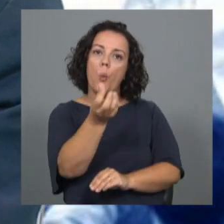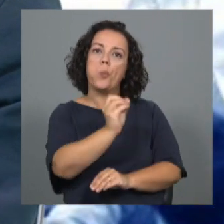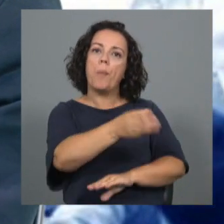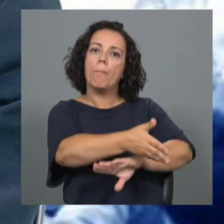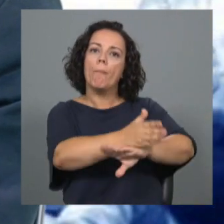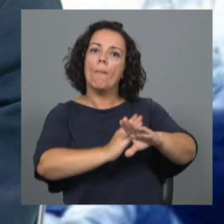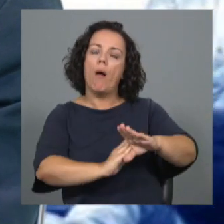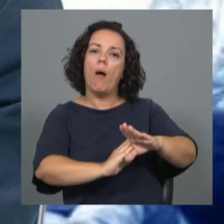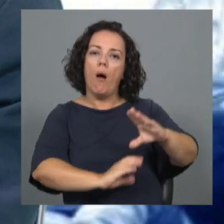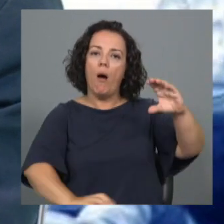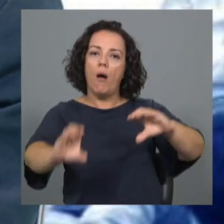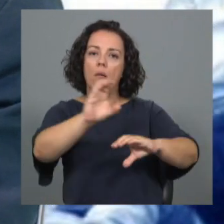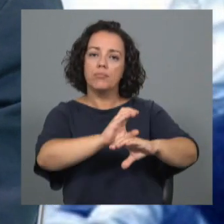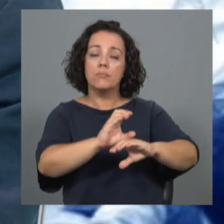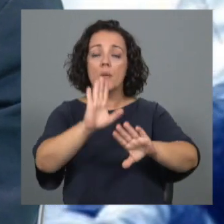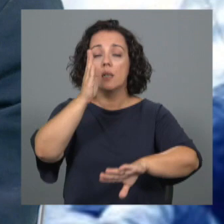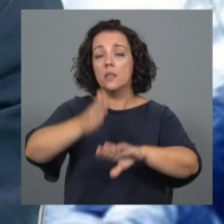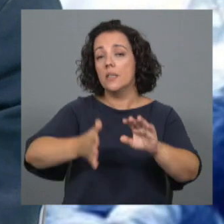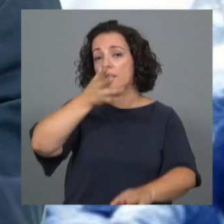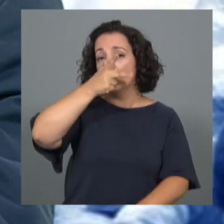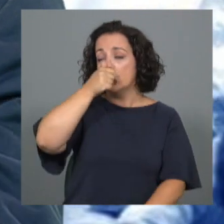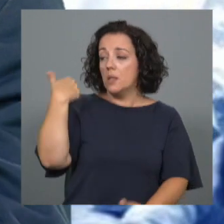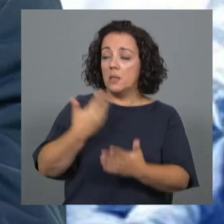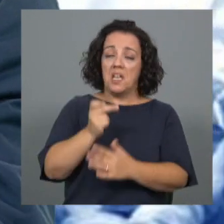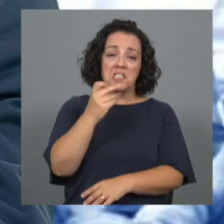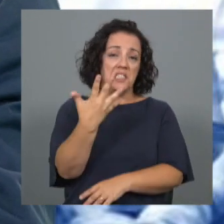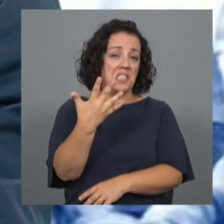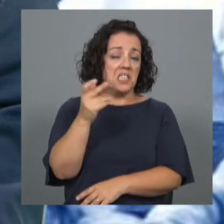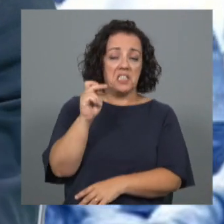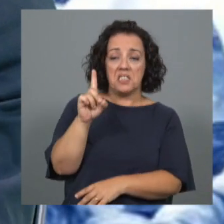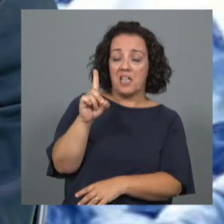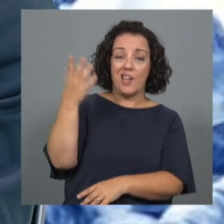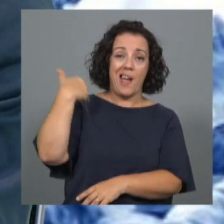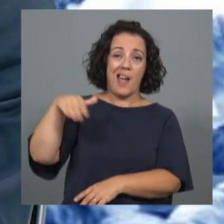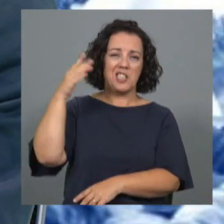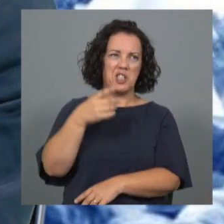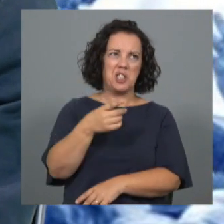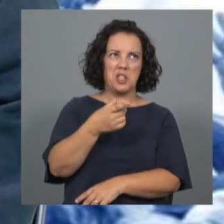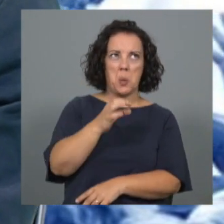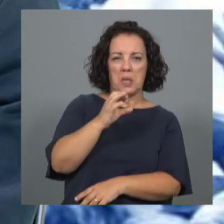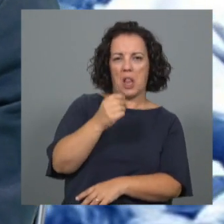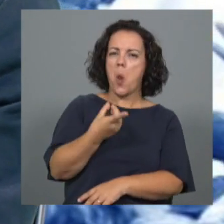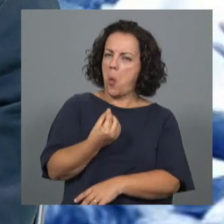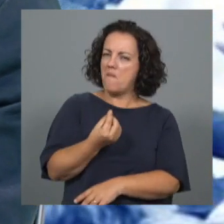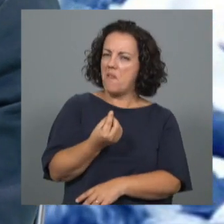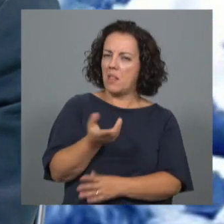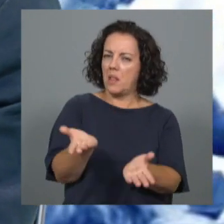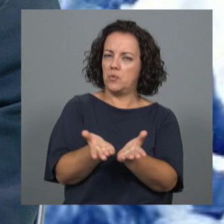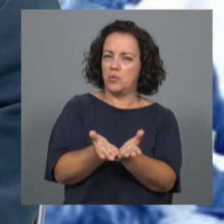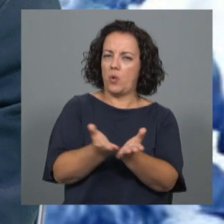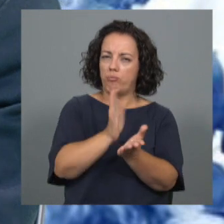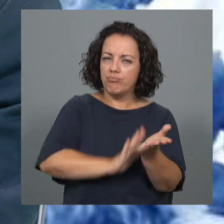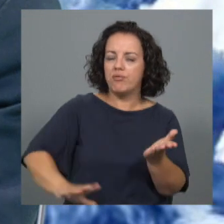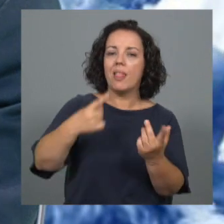Infelizmente, desde há 5 anos, 6 anos, que passaram de 80 ou 90 escolas no total com